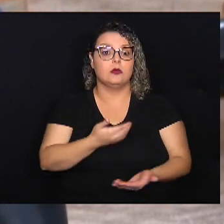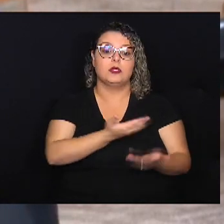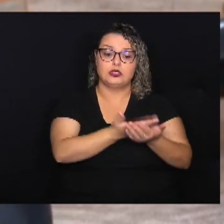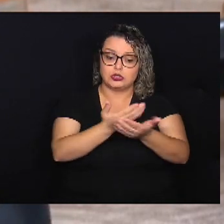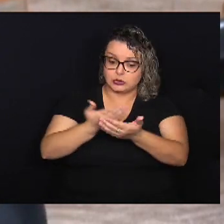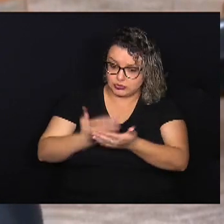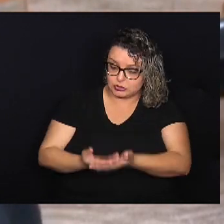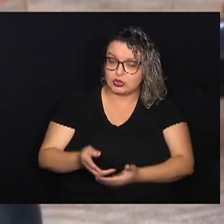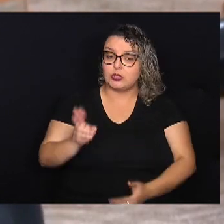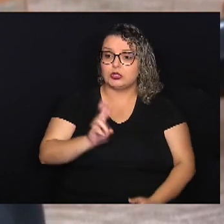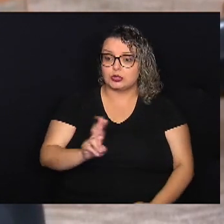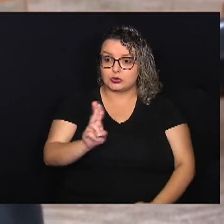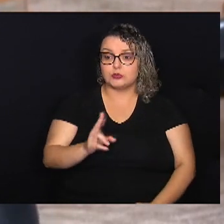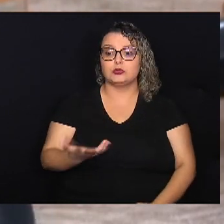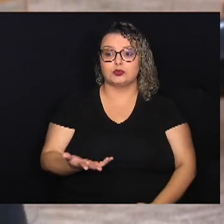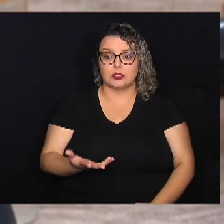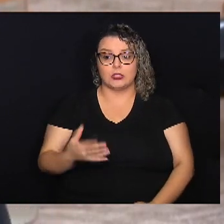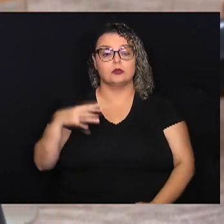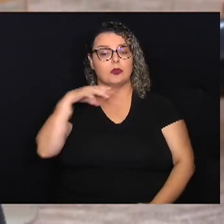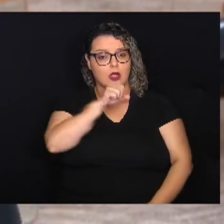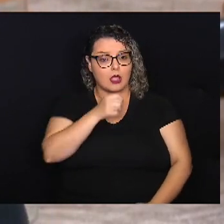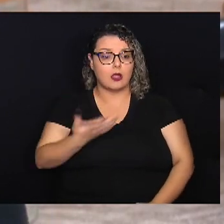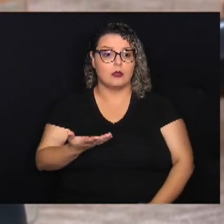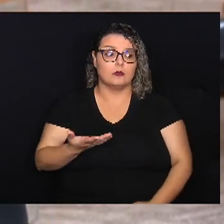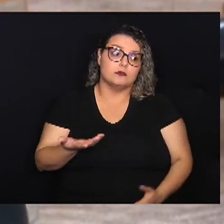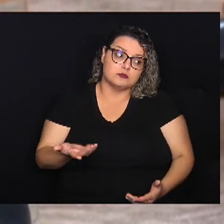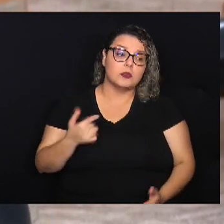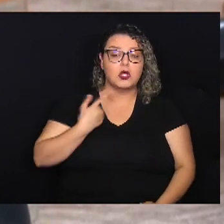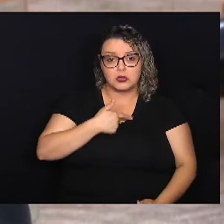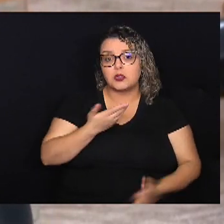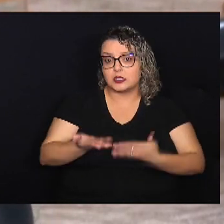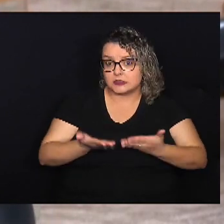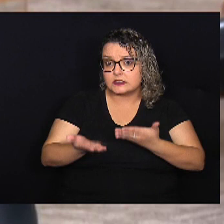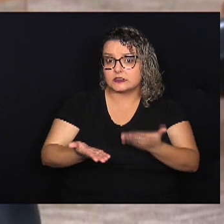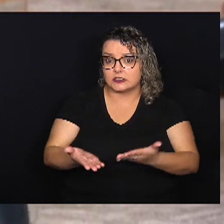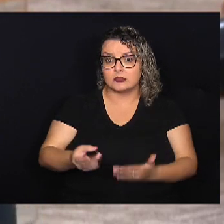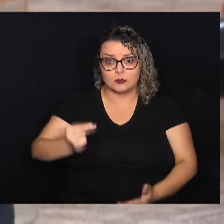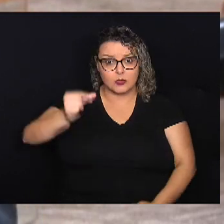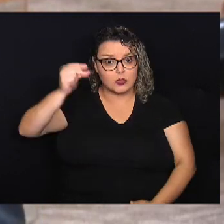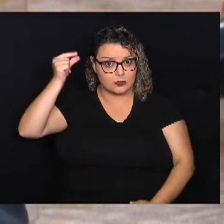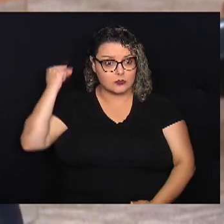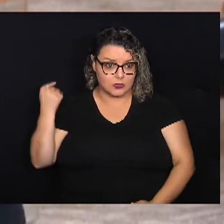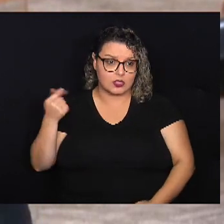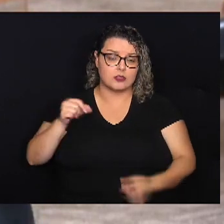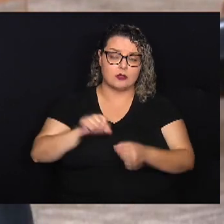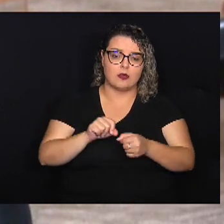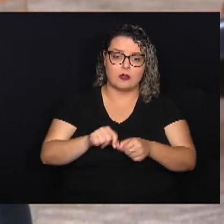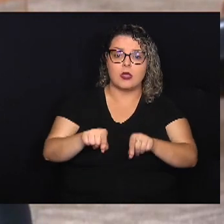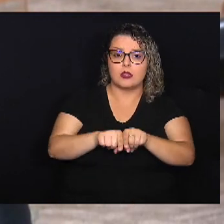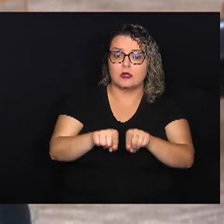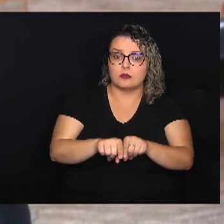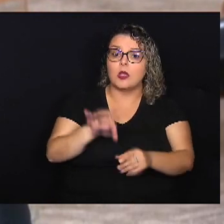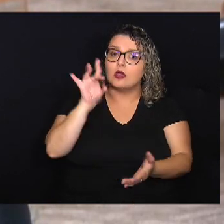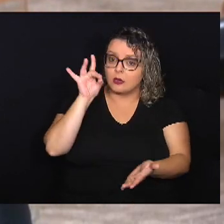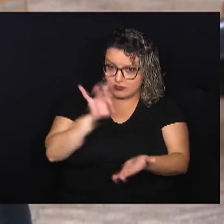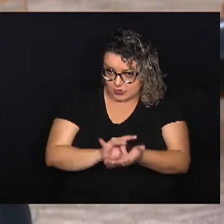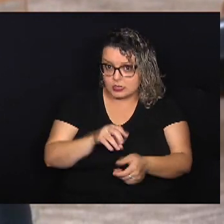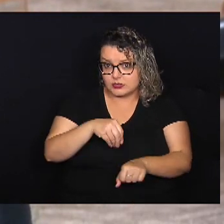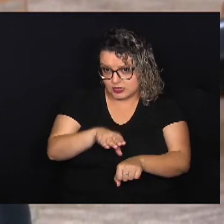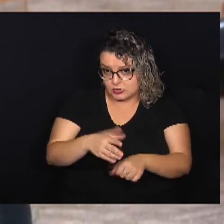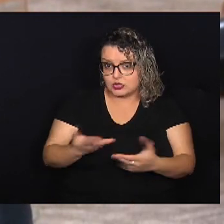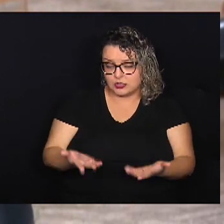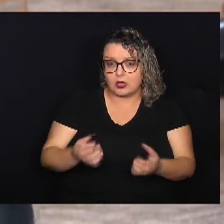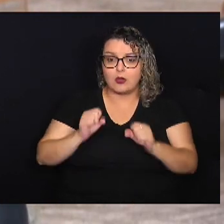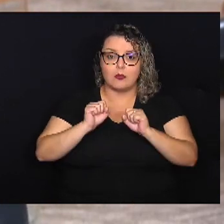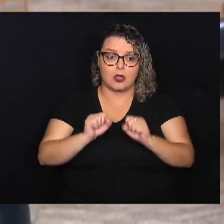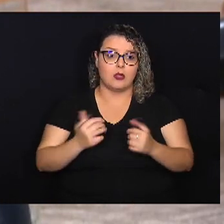ser implantado em breve, né? Mas inclusive nós já víamos tratando há um tempo atrás, a gente fez inclusive para oficializar essa indicação para que a gente